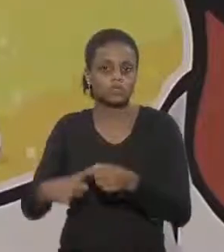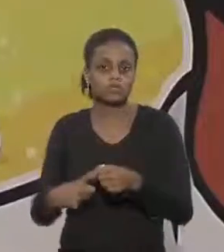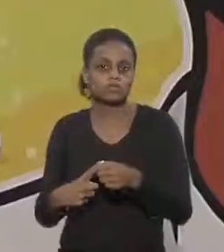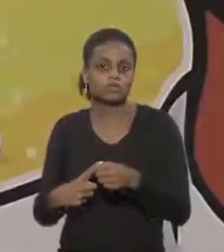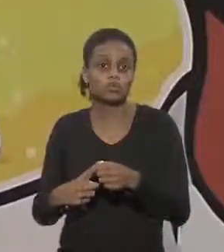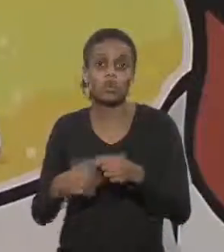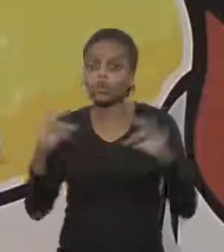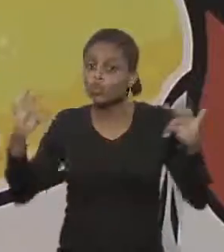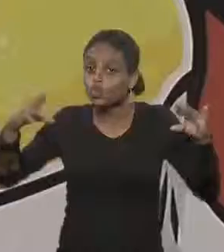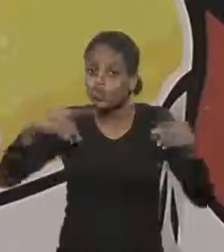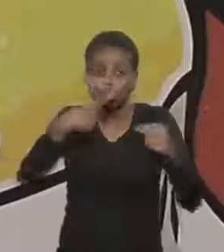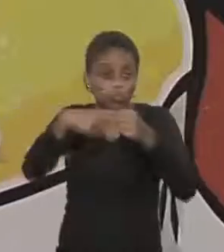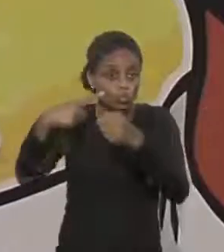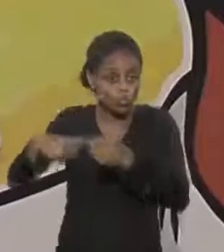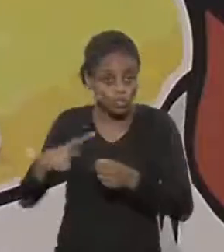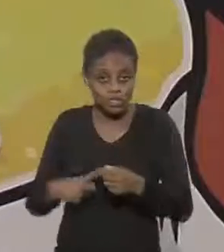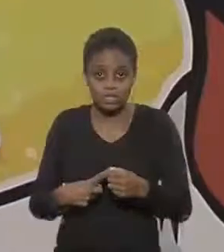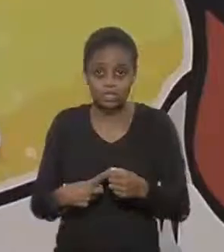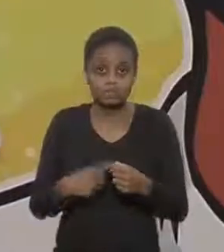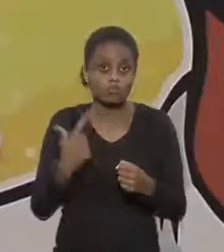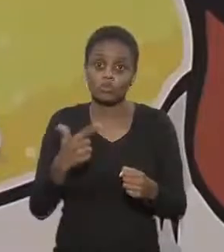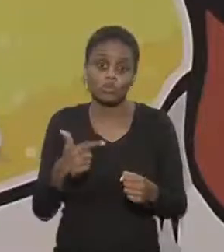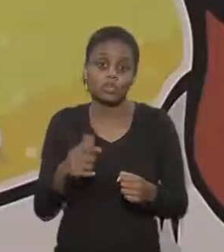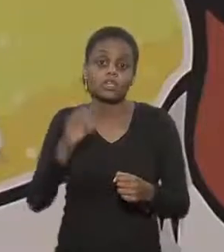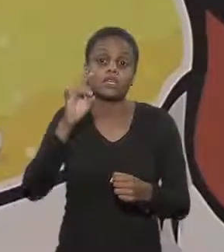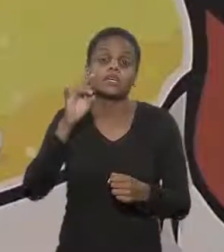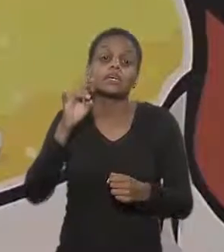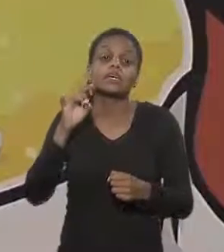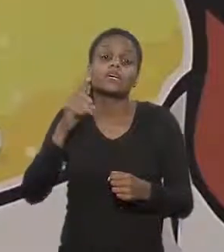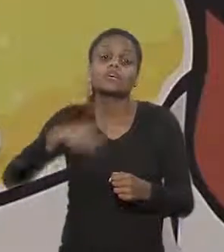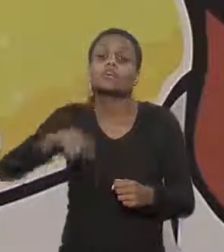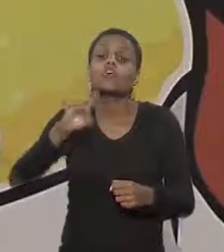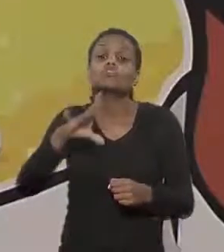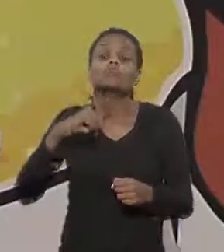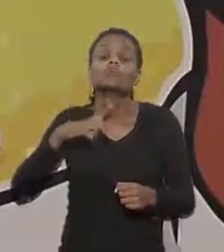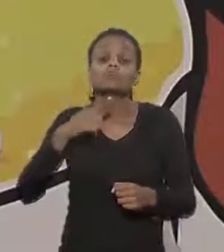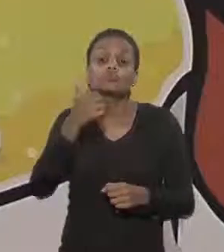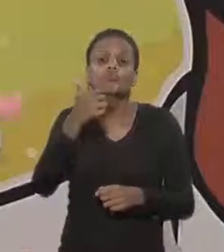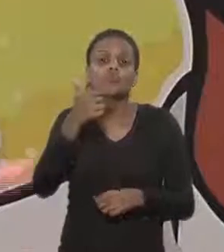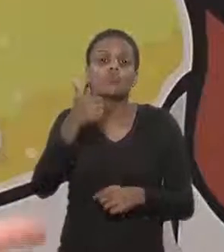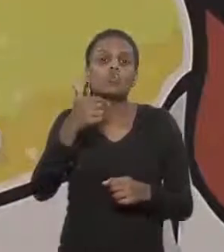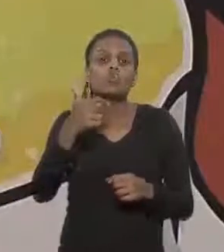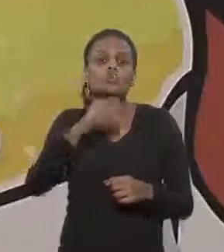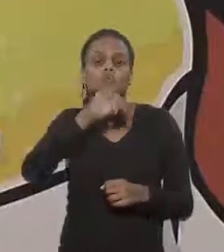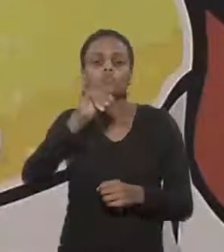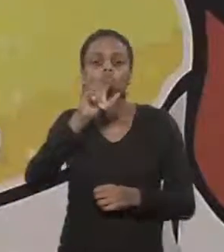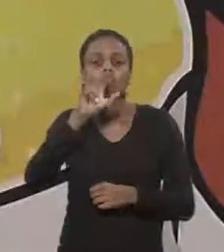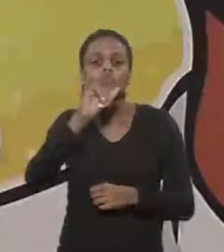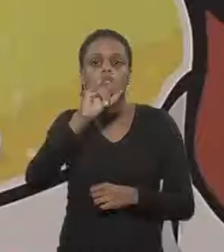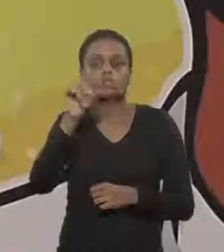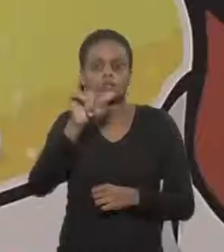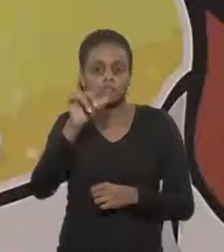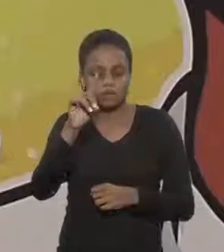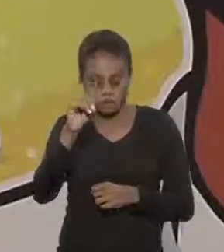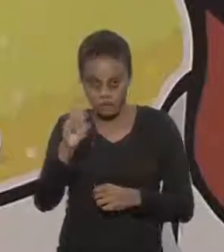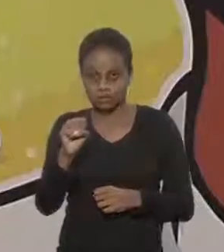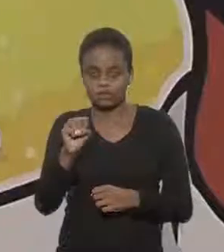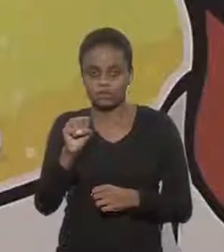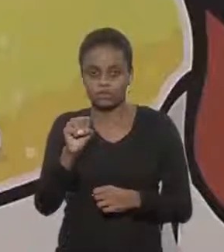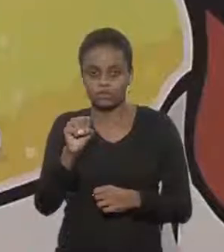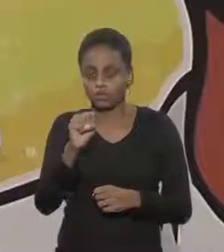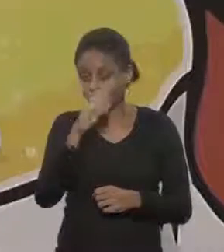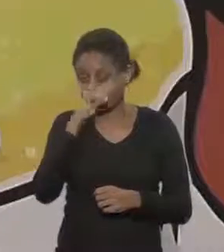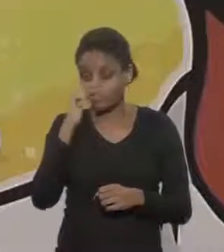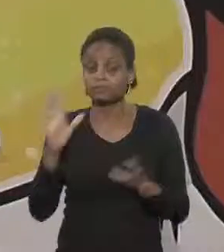do município. Nem todos os municípios, nós temos apenas 12 juizados especiais da violência doméstica. Se